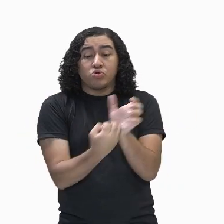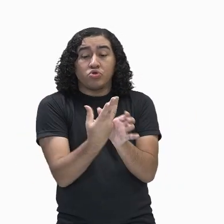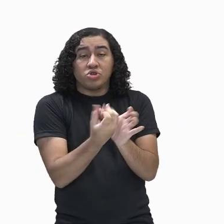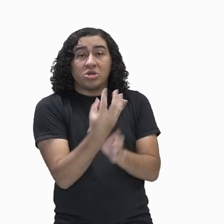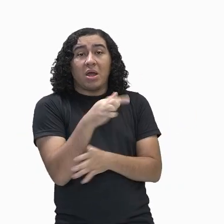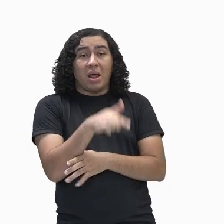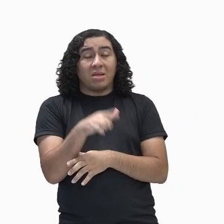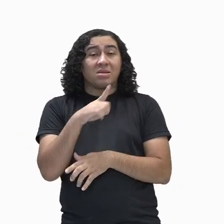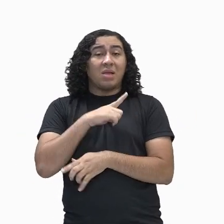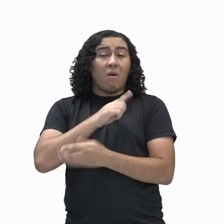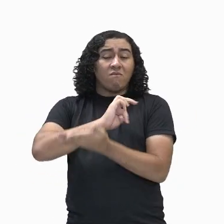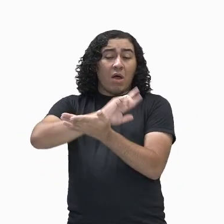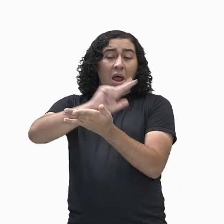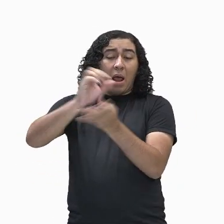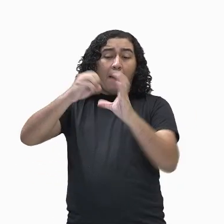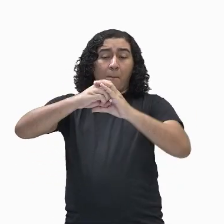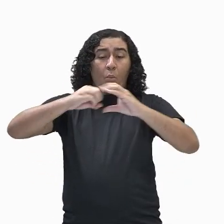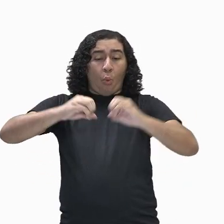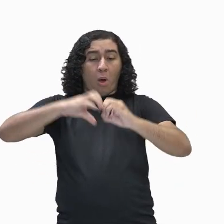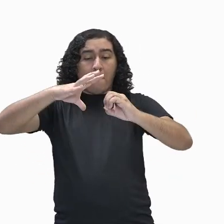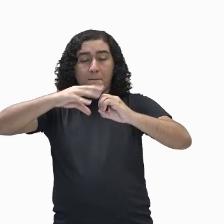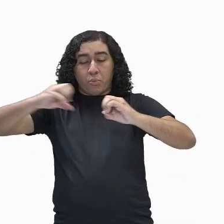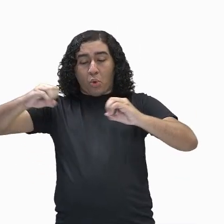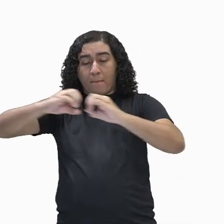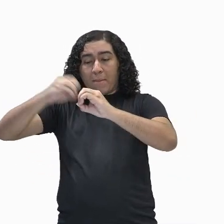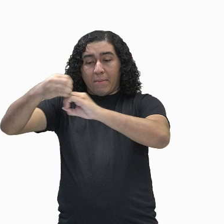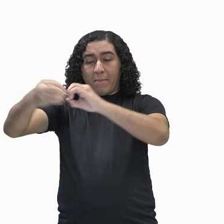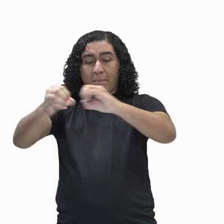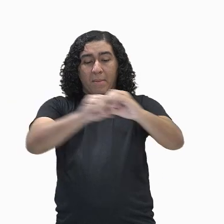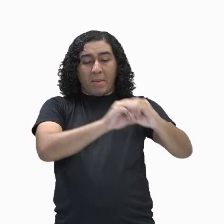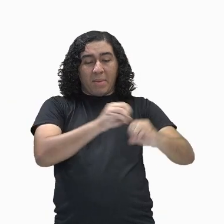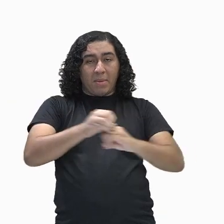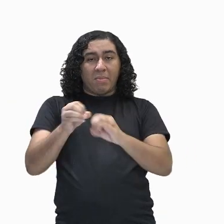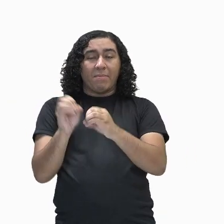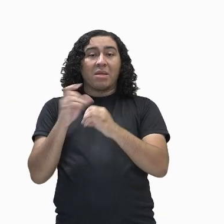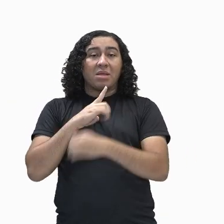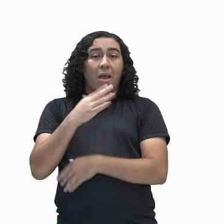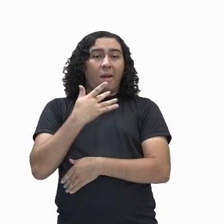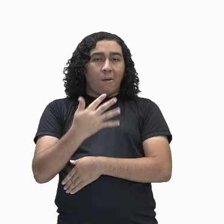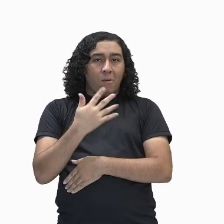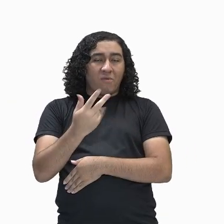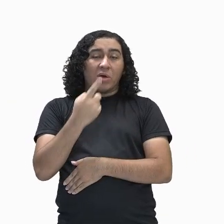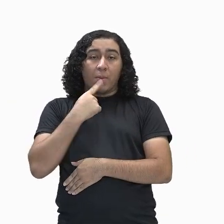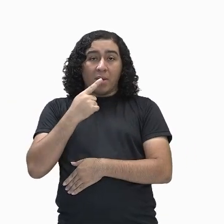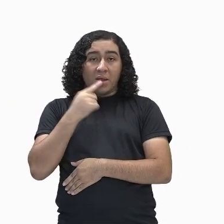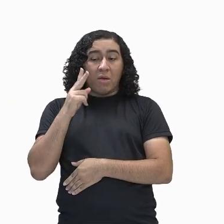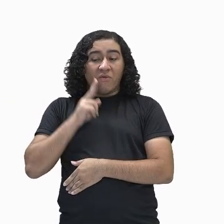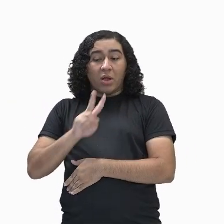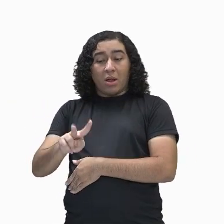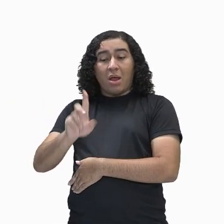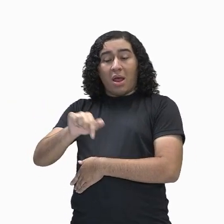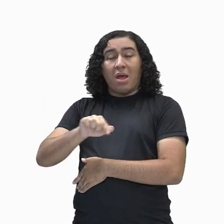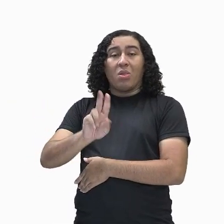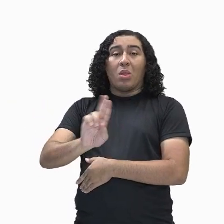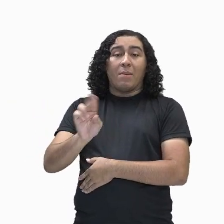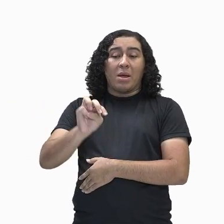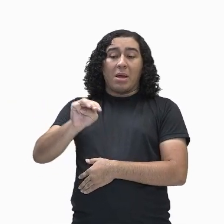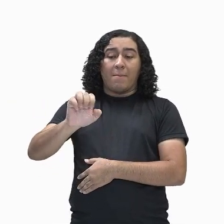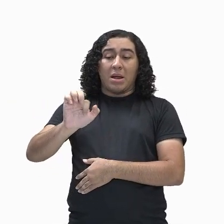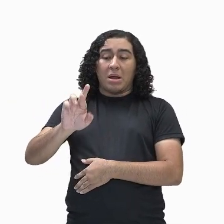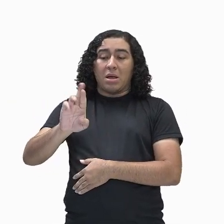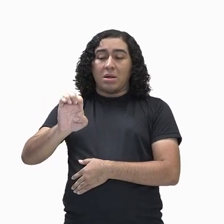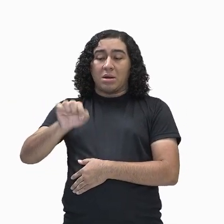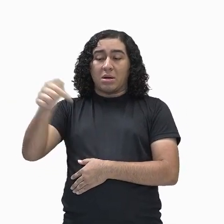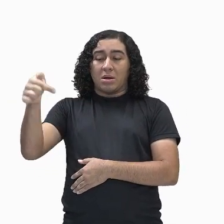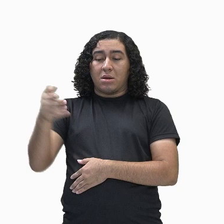acabar se reproduzindo mais e gerando, né, essa tonalidade avermelhada que as pessoas chamam de maré vermelha,